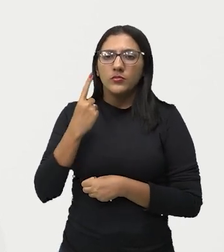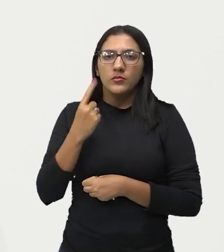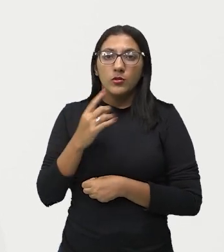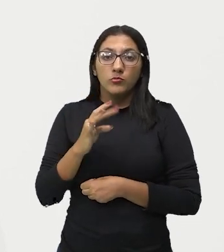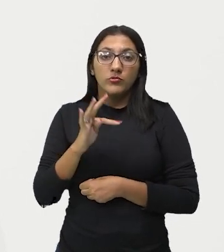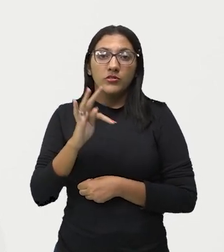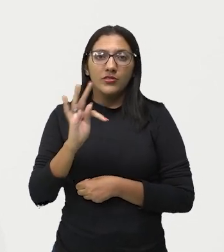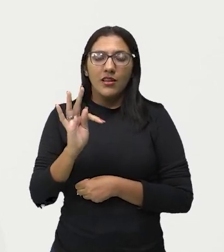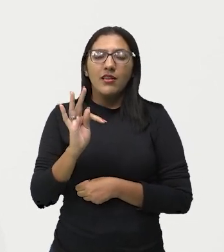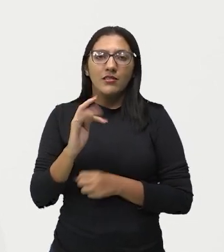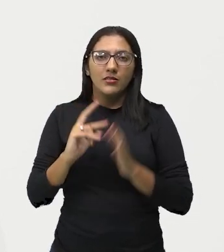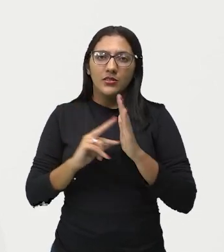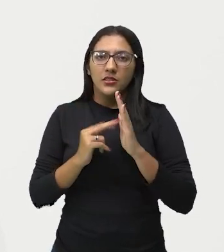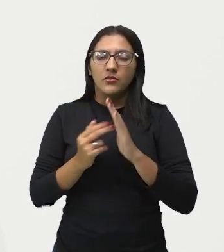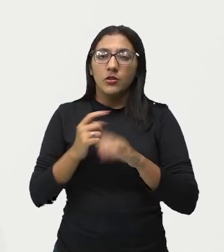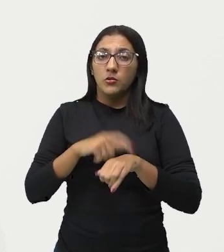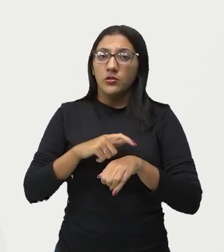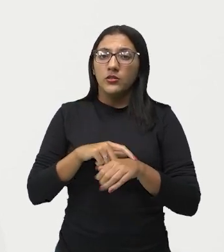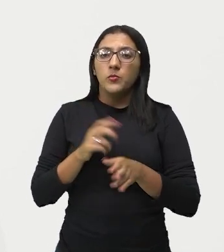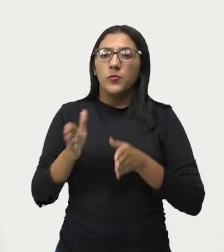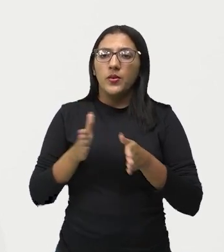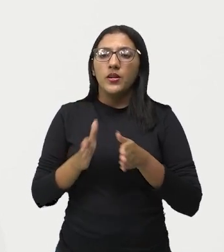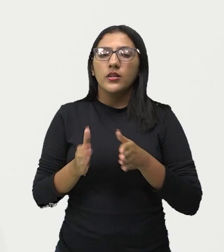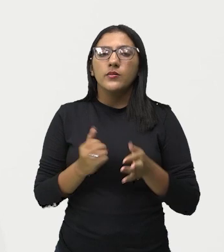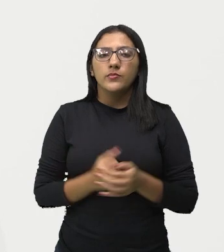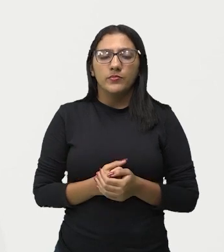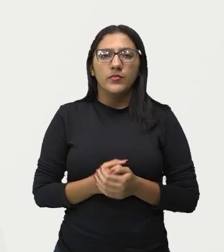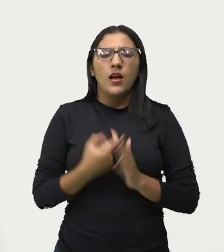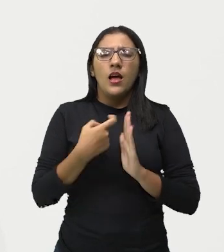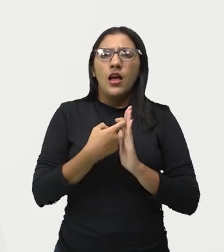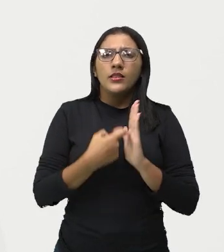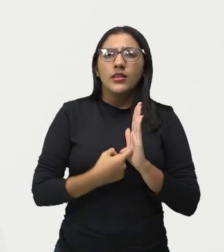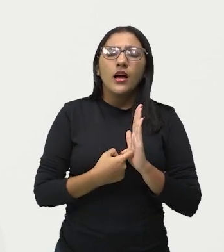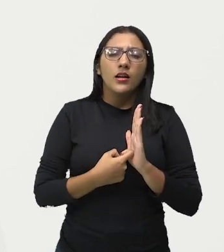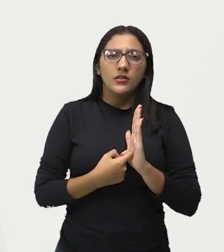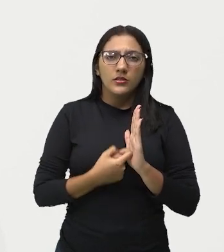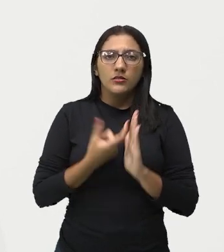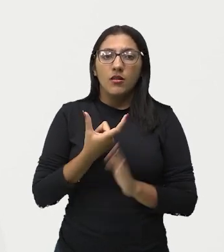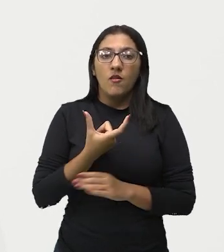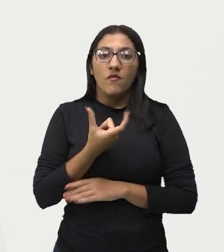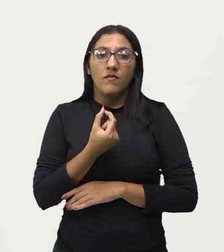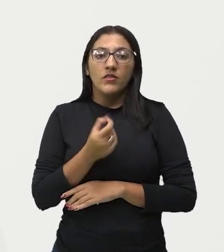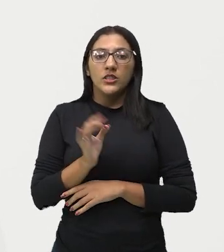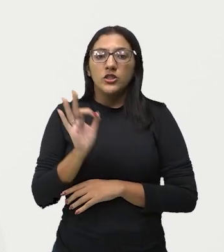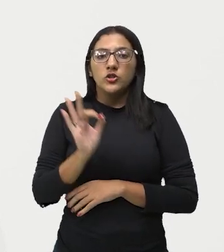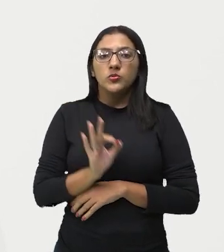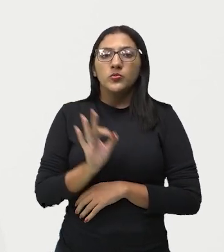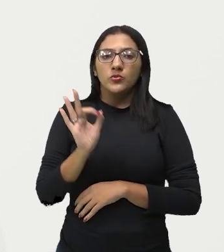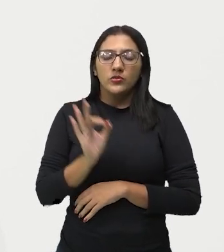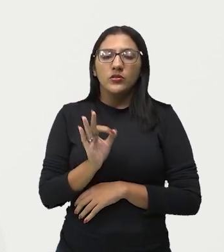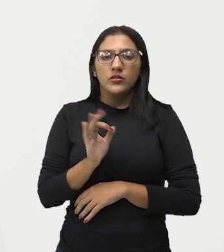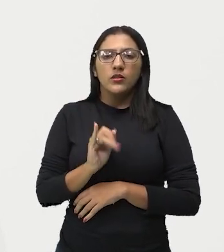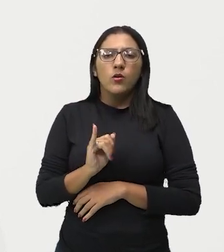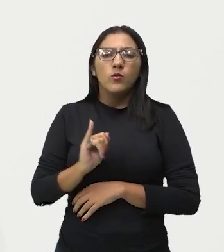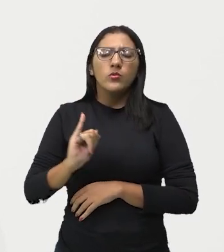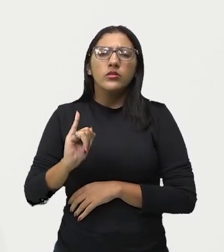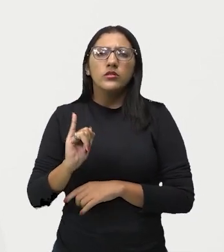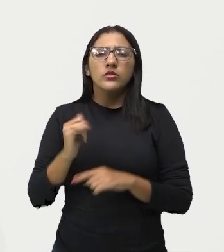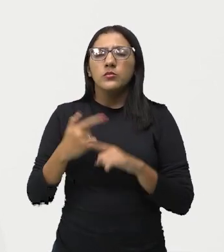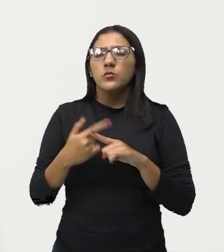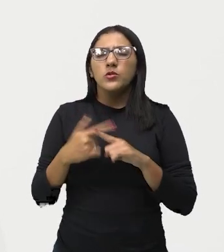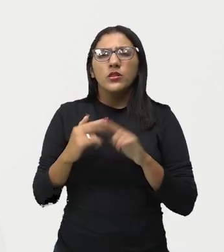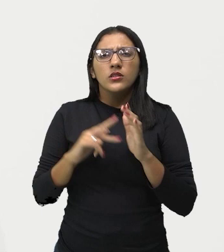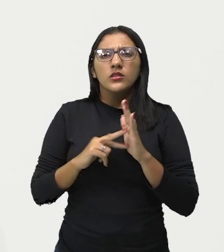tempo. Há uma taxa de 20%. Então, o 20% ele é o I. Por que I?